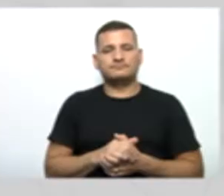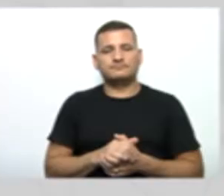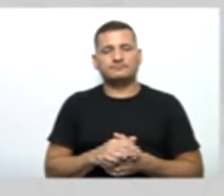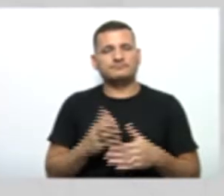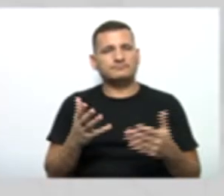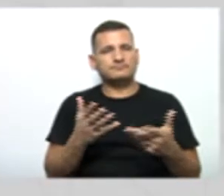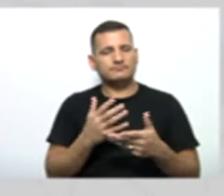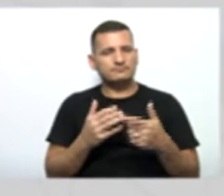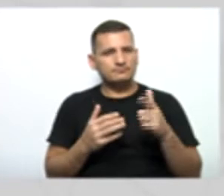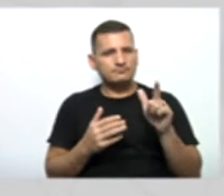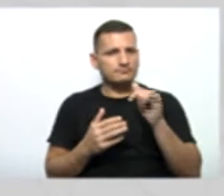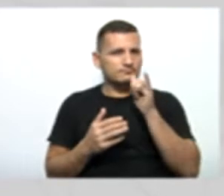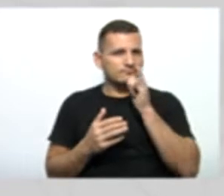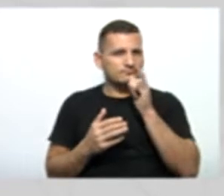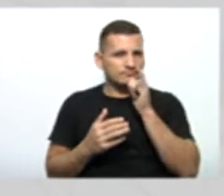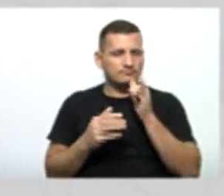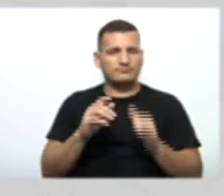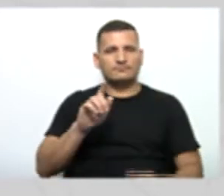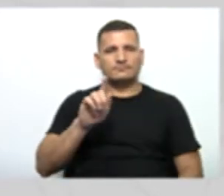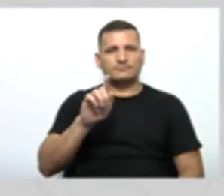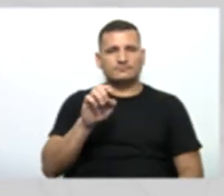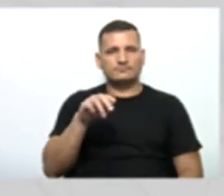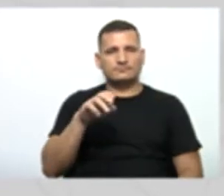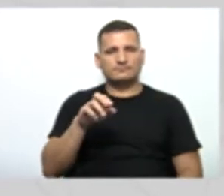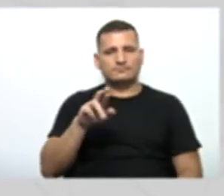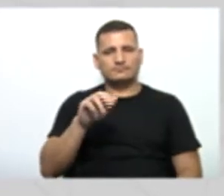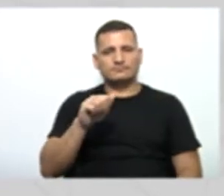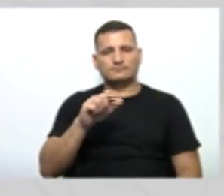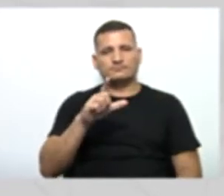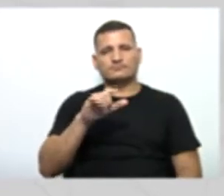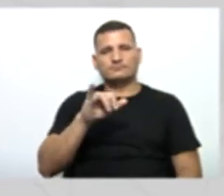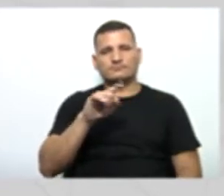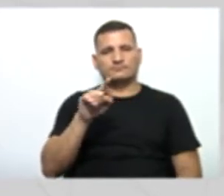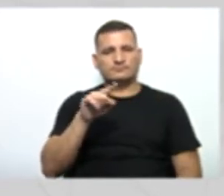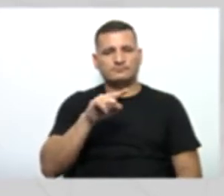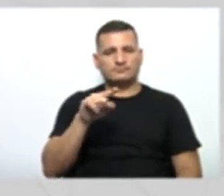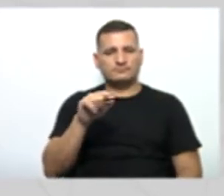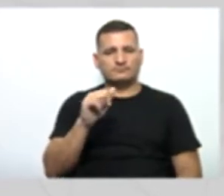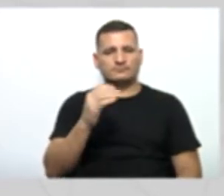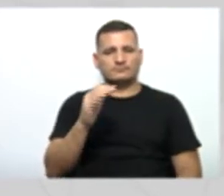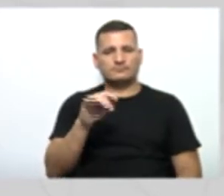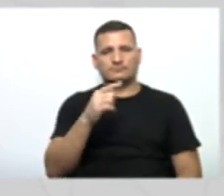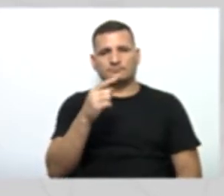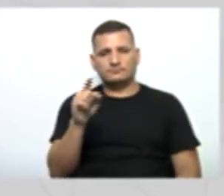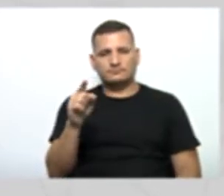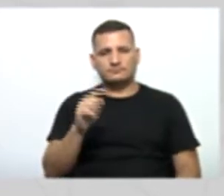de generalização, pessoal, ó. Vamos lá.